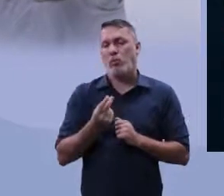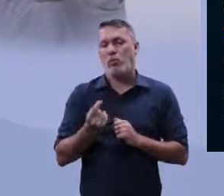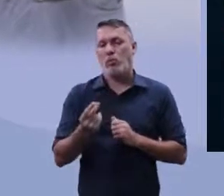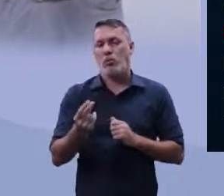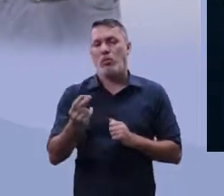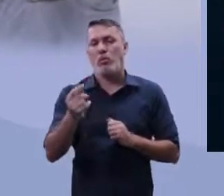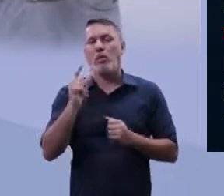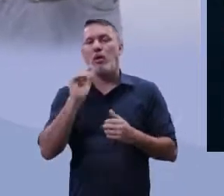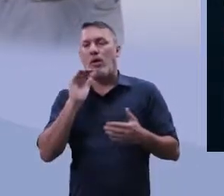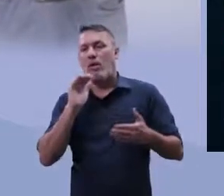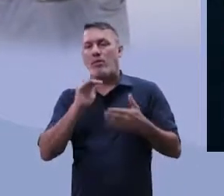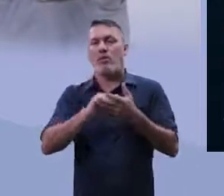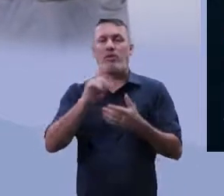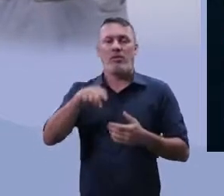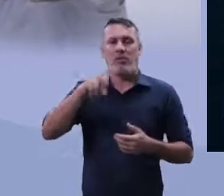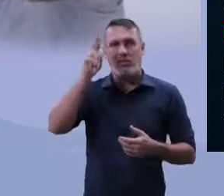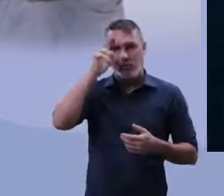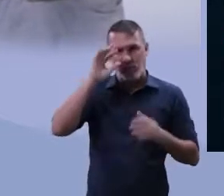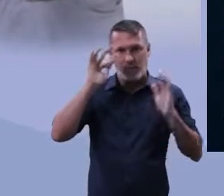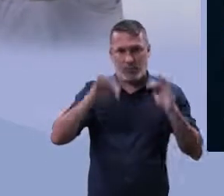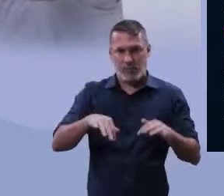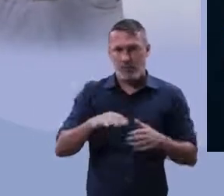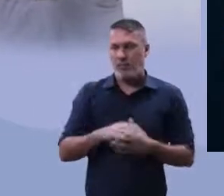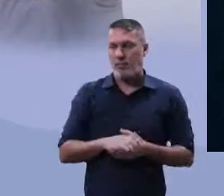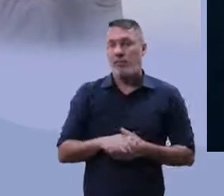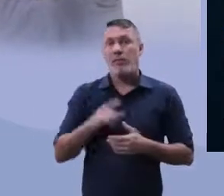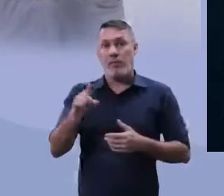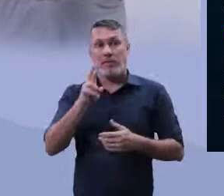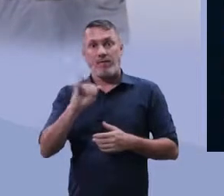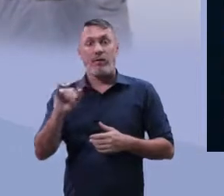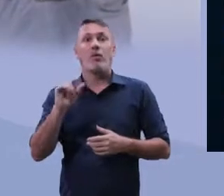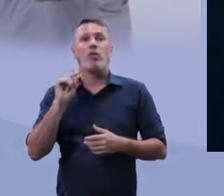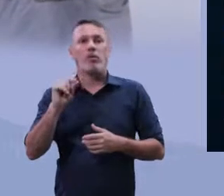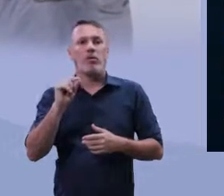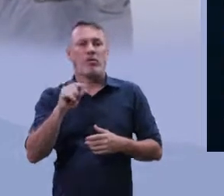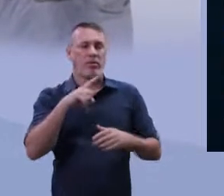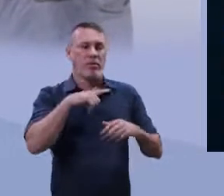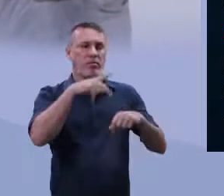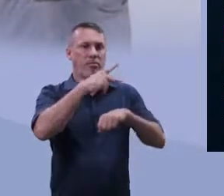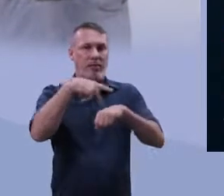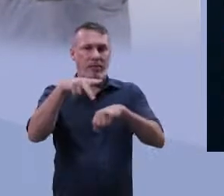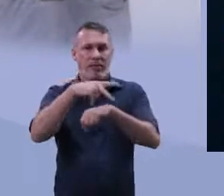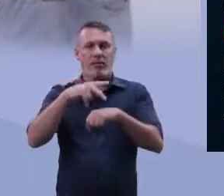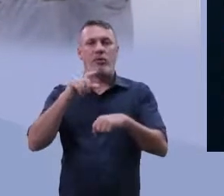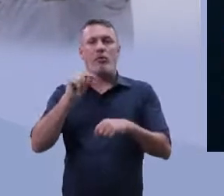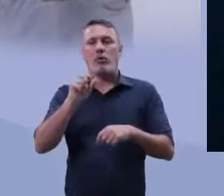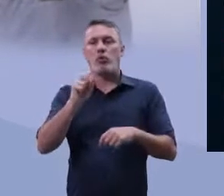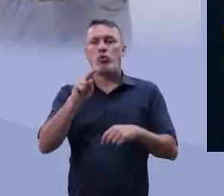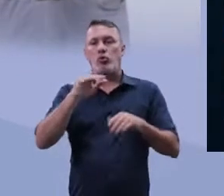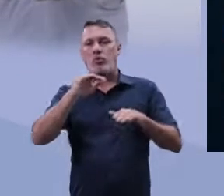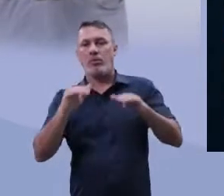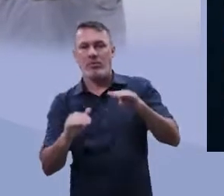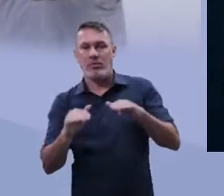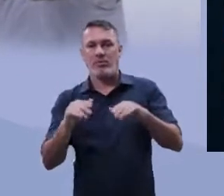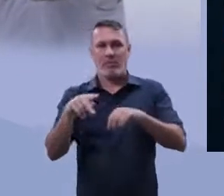foi se perpetuando ao longo da história. E aí é quando você vai ver que agora os